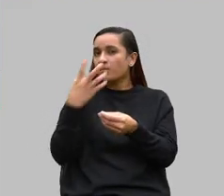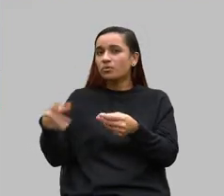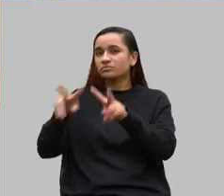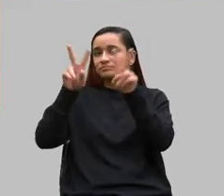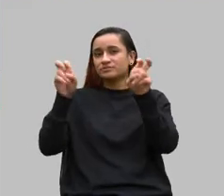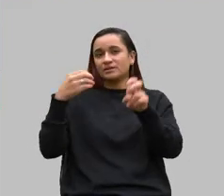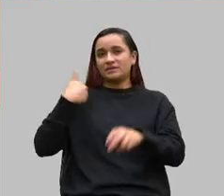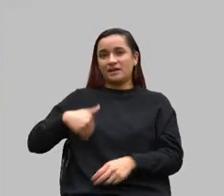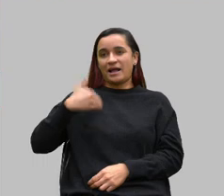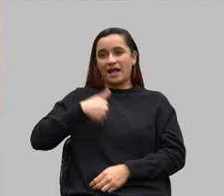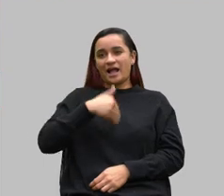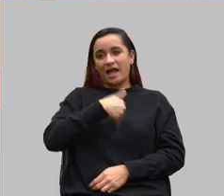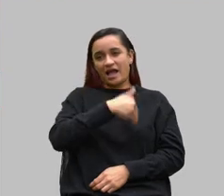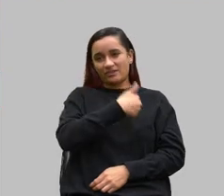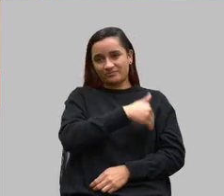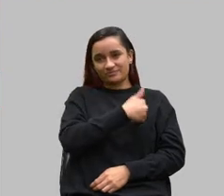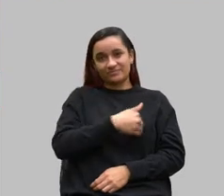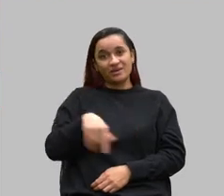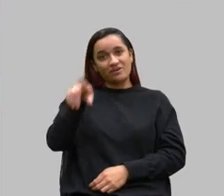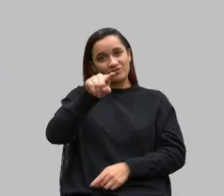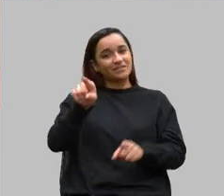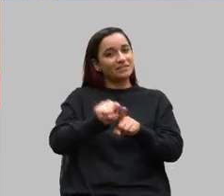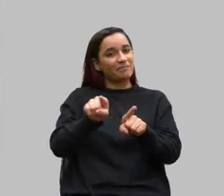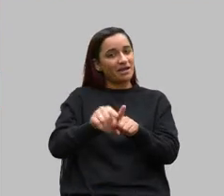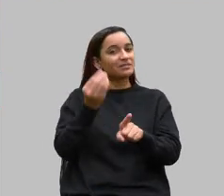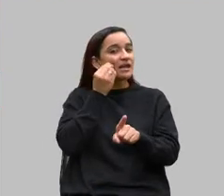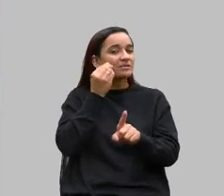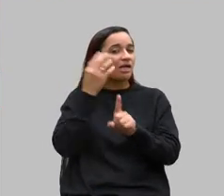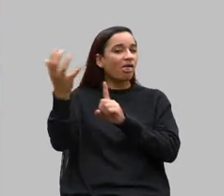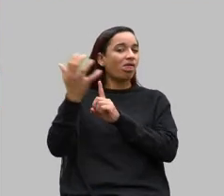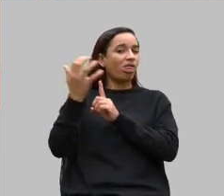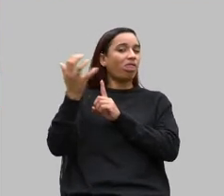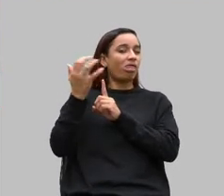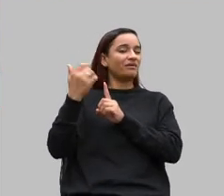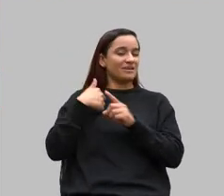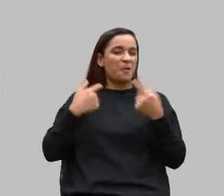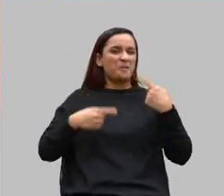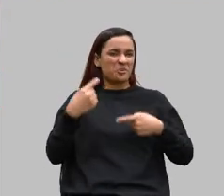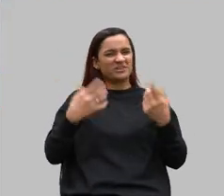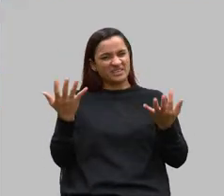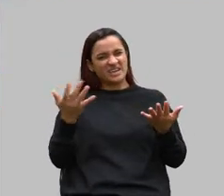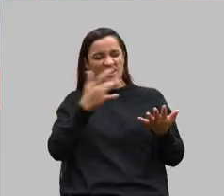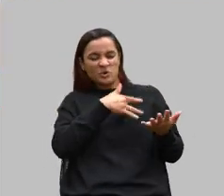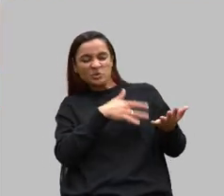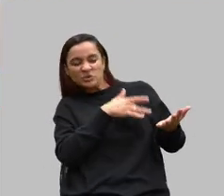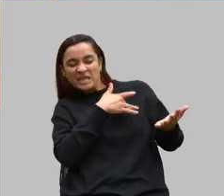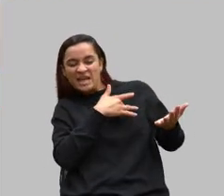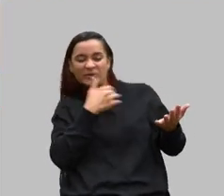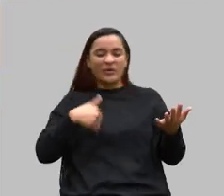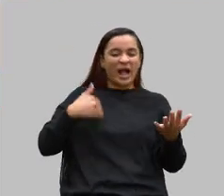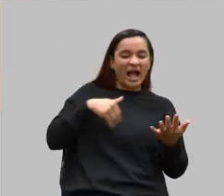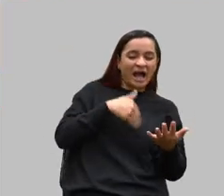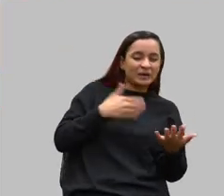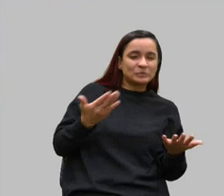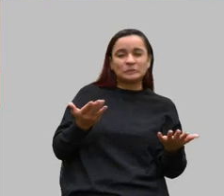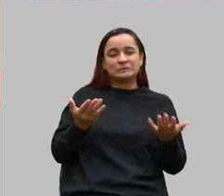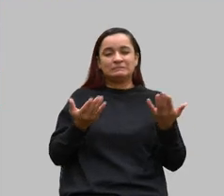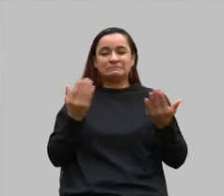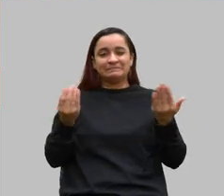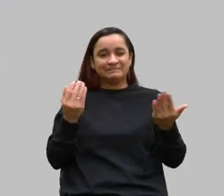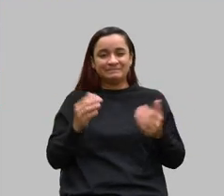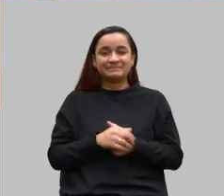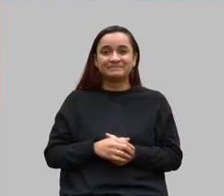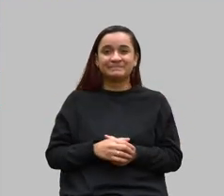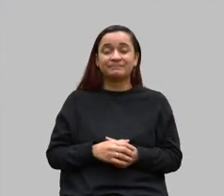que é outro time que estão tentando me convencer também aí eu fico naquela dúvida político né Cruzeiro galo mas também